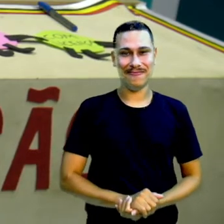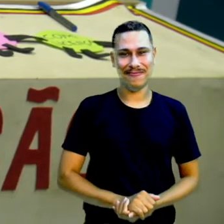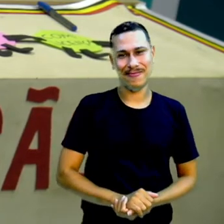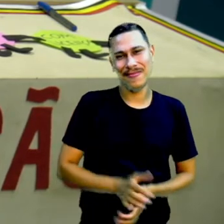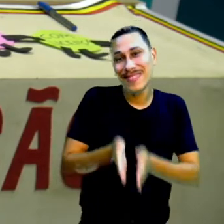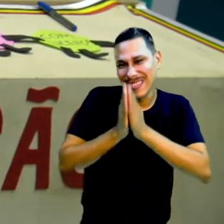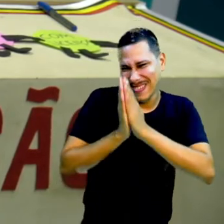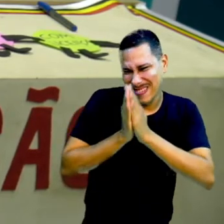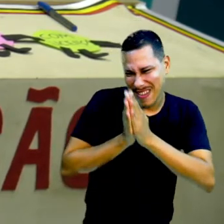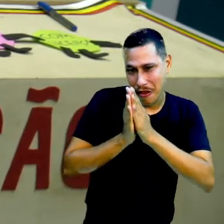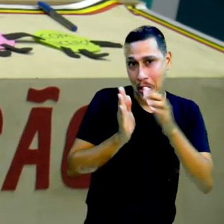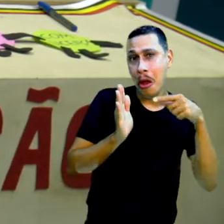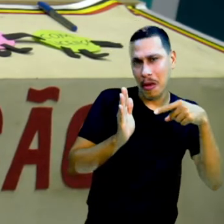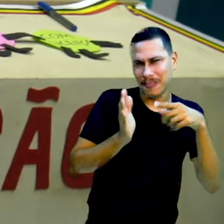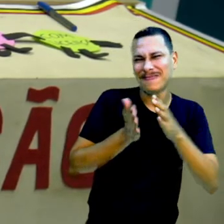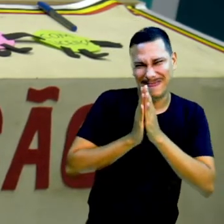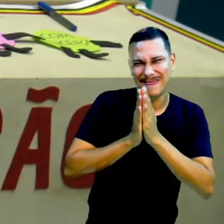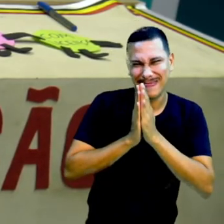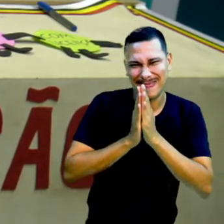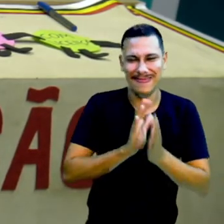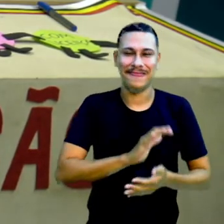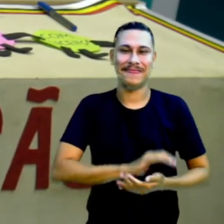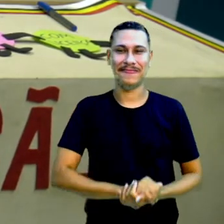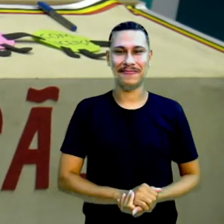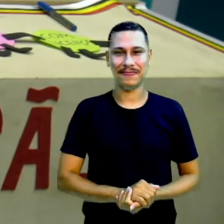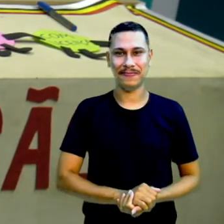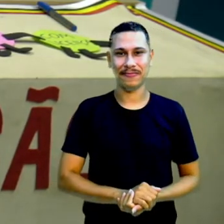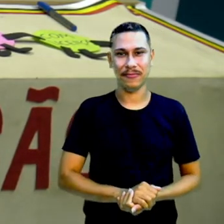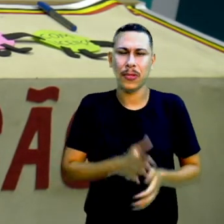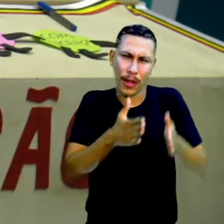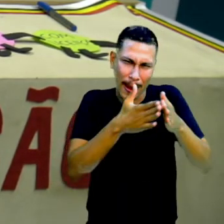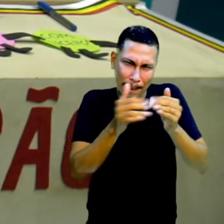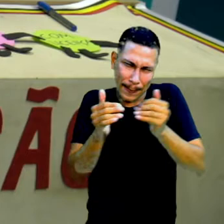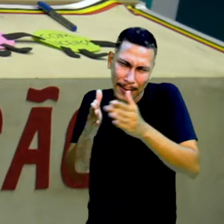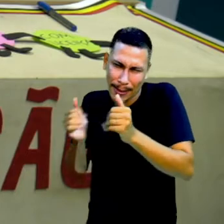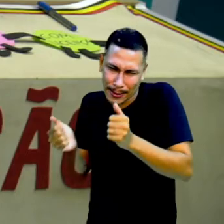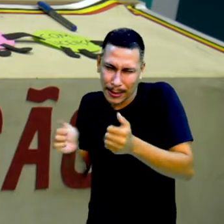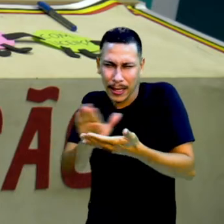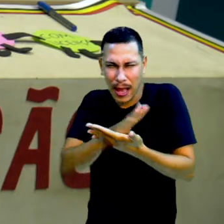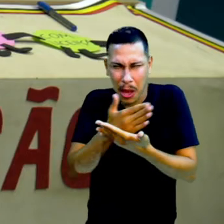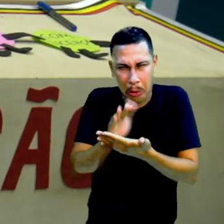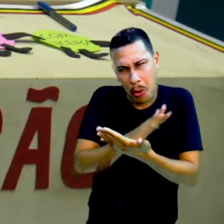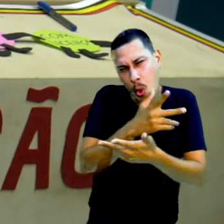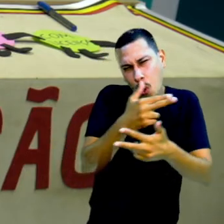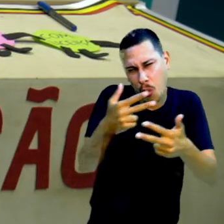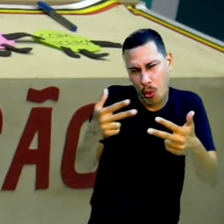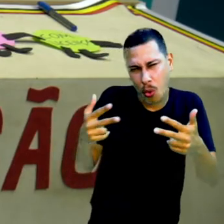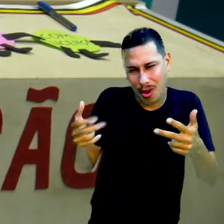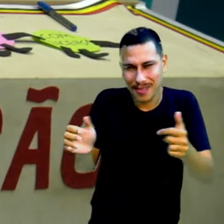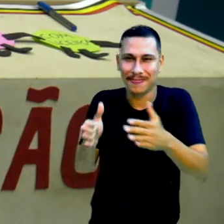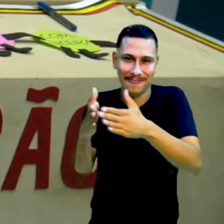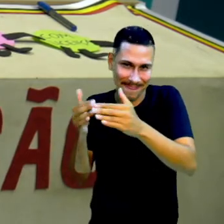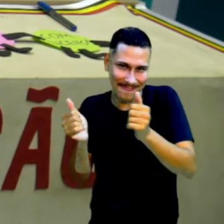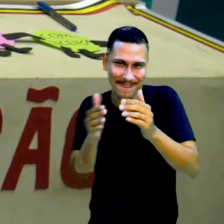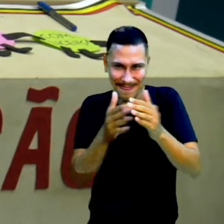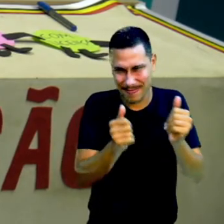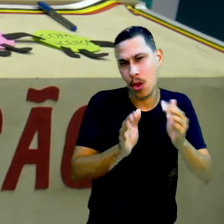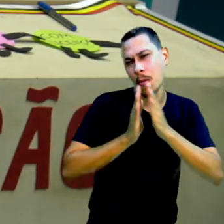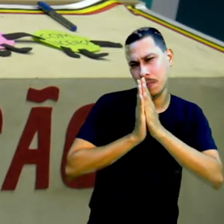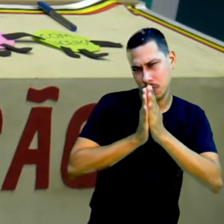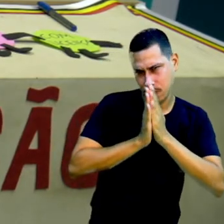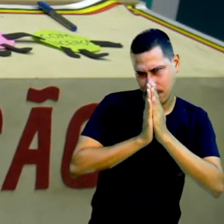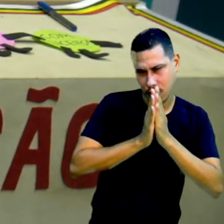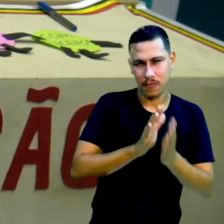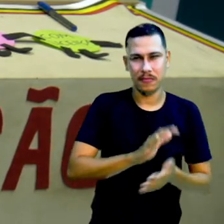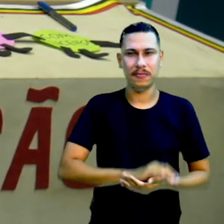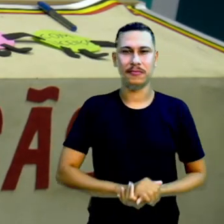Por favor. Por favor, quando pedimos a alguma pessoa para fazer algo para nós, por favor,